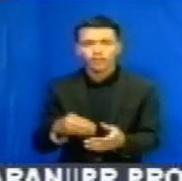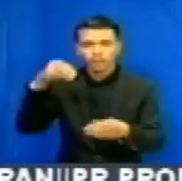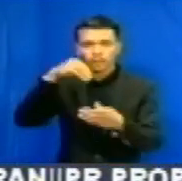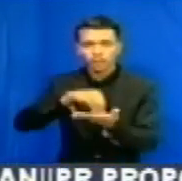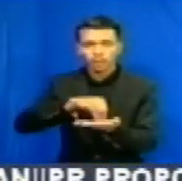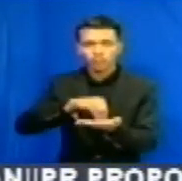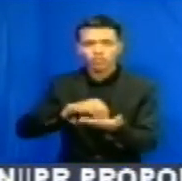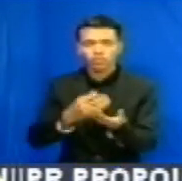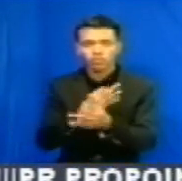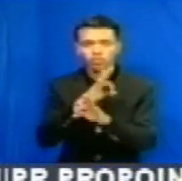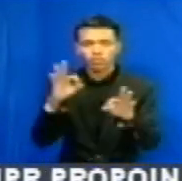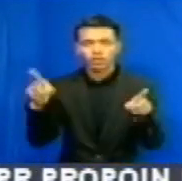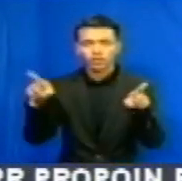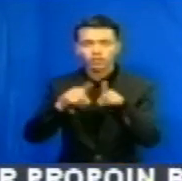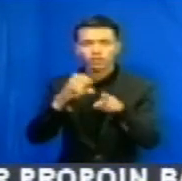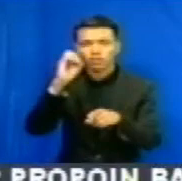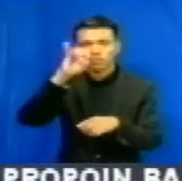e vai a ir hoje,